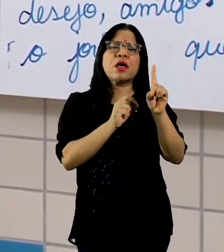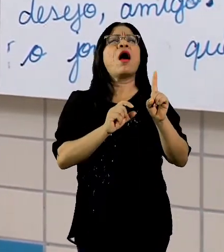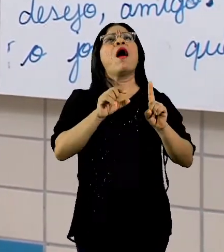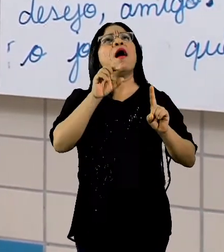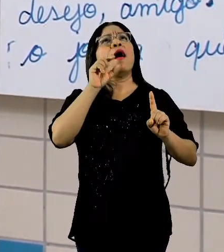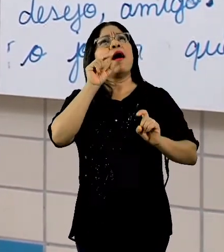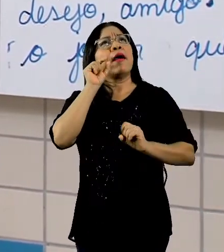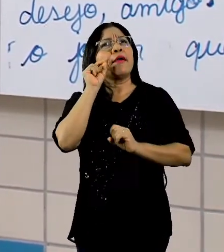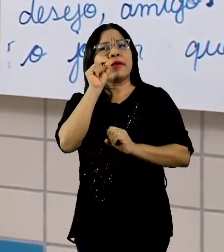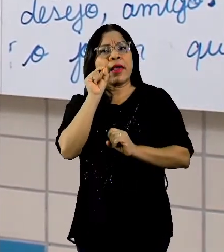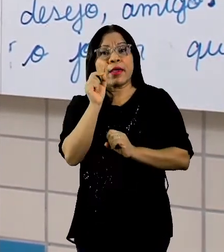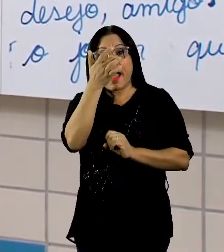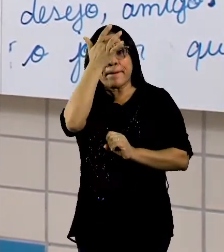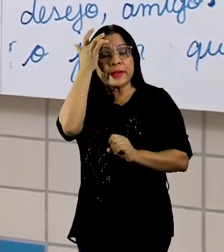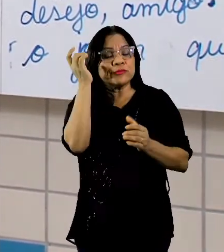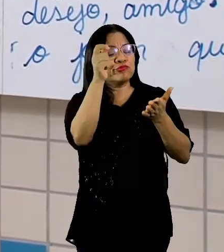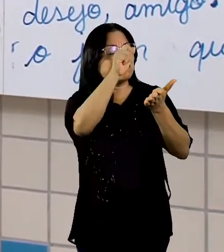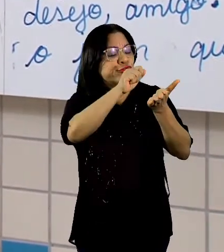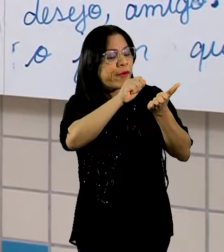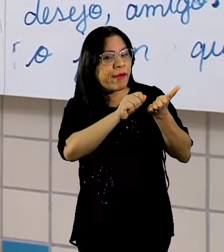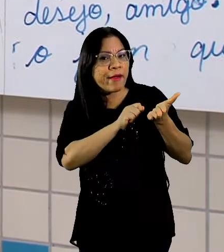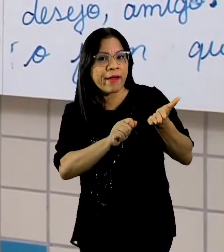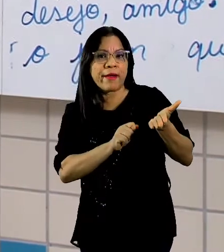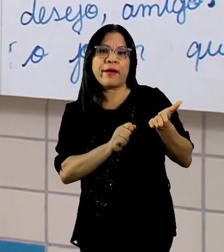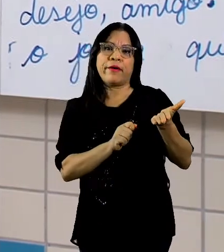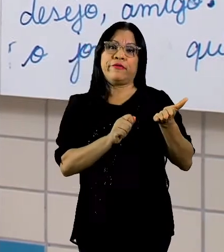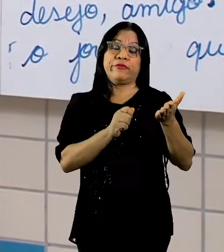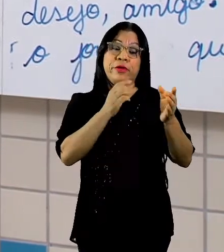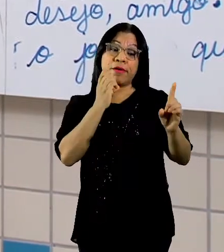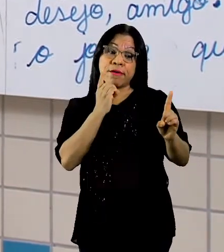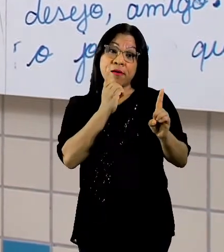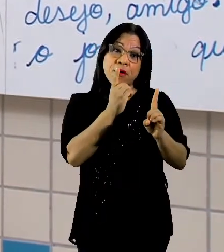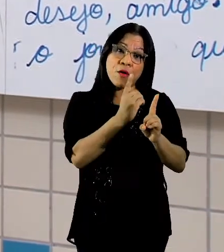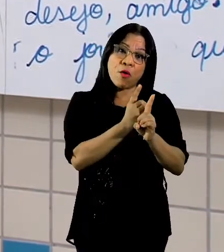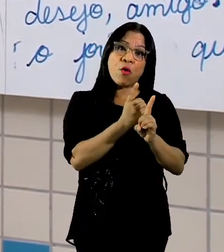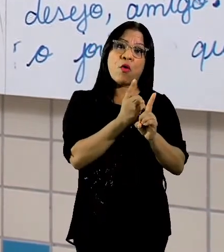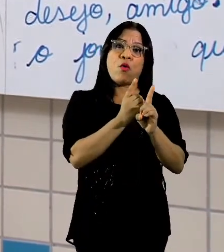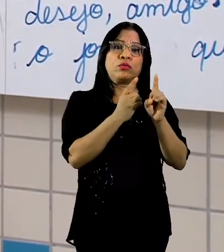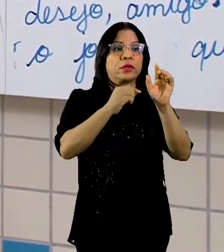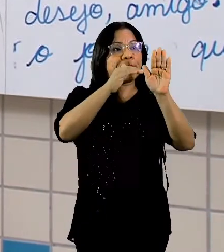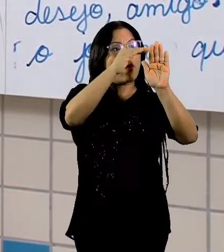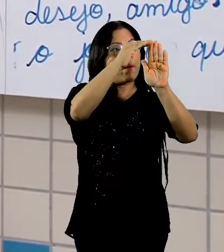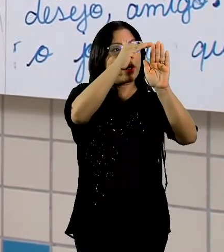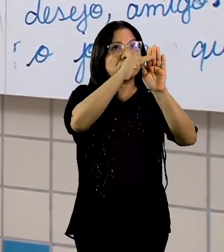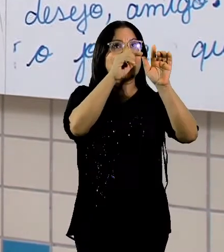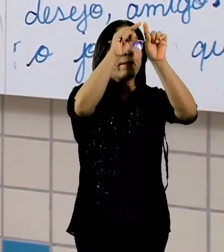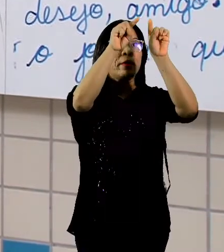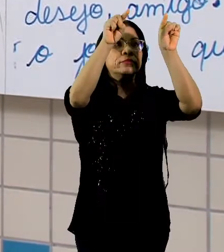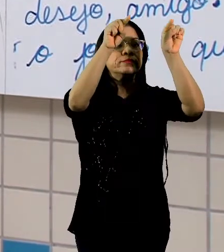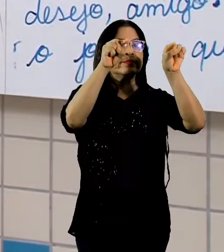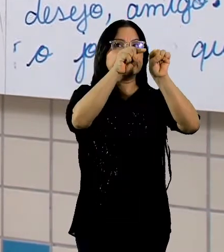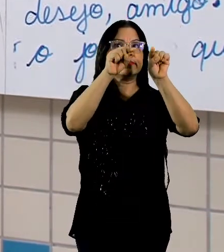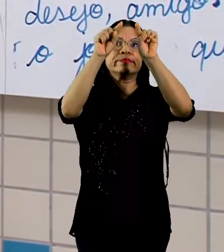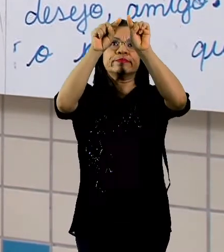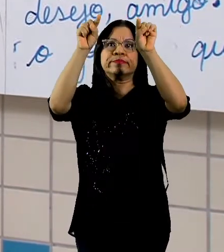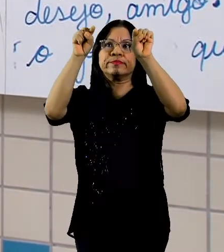discurso direto e indireto. Então, identifiquem por meio de um esquema todos os elementos